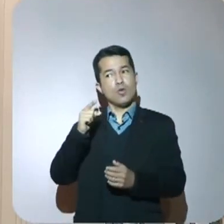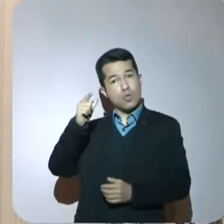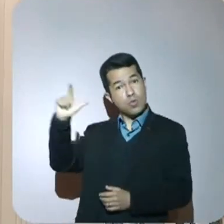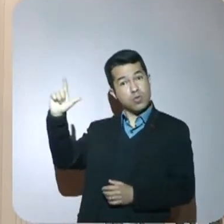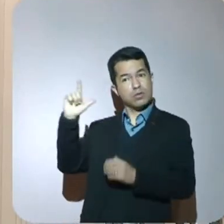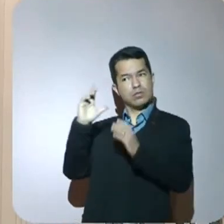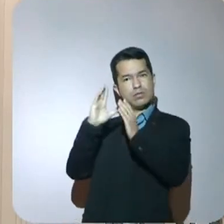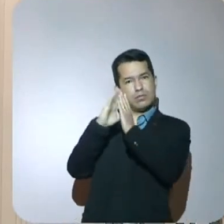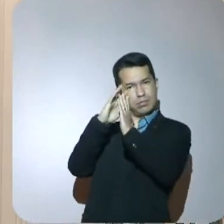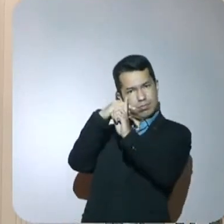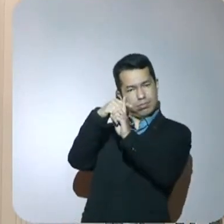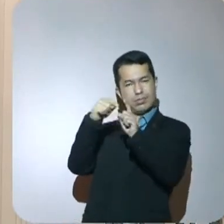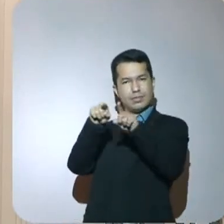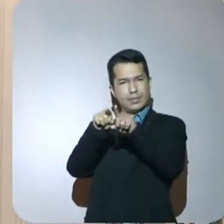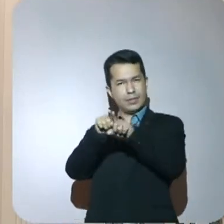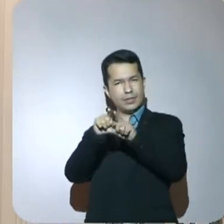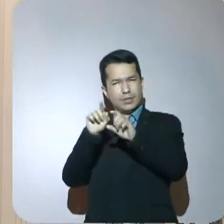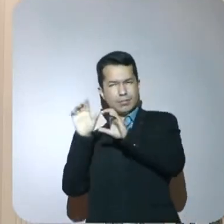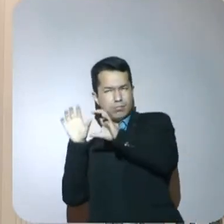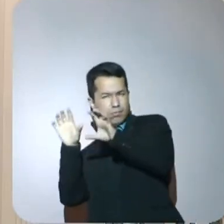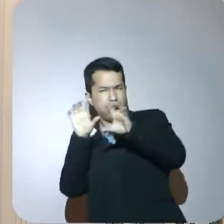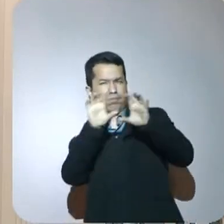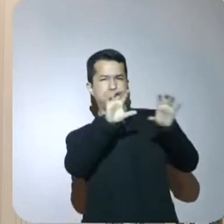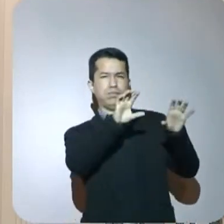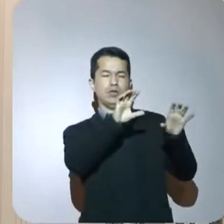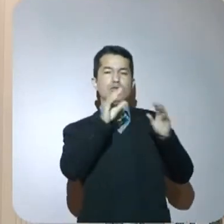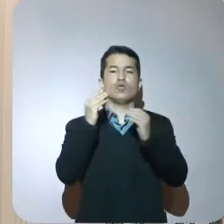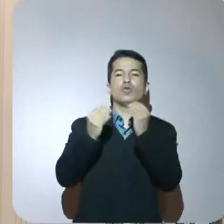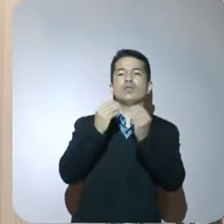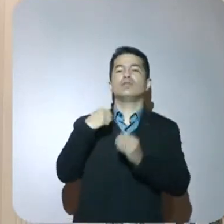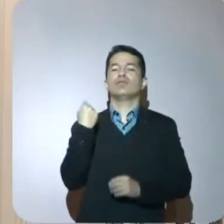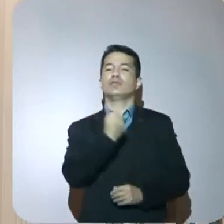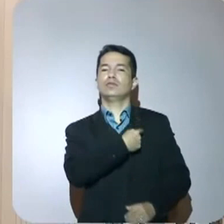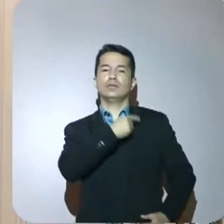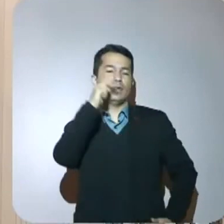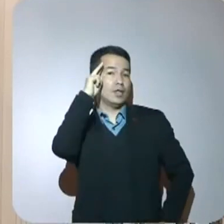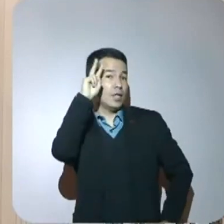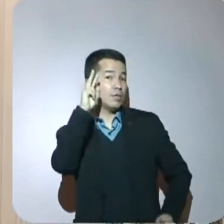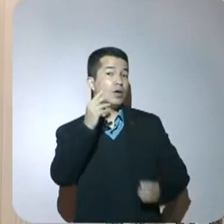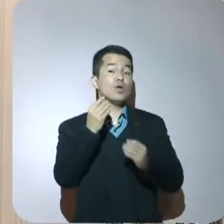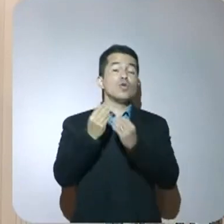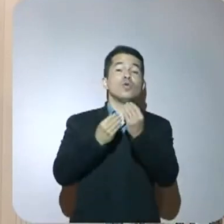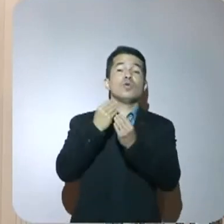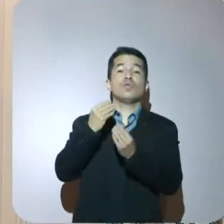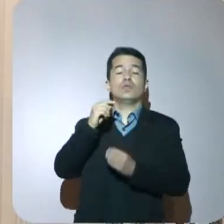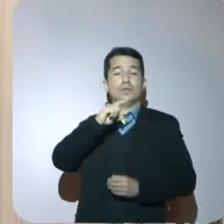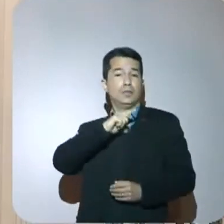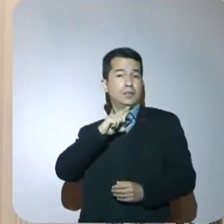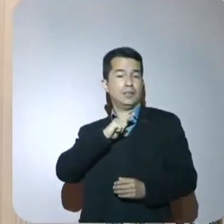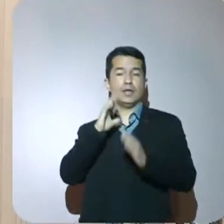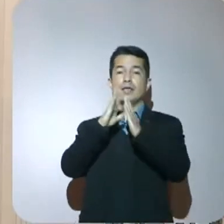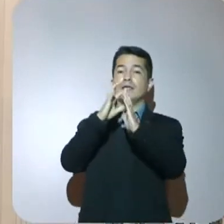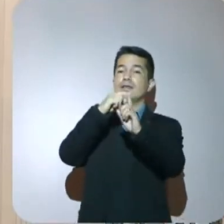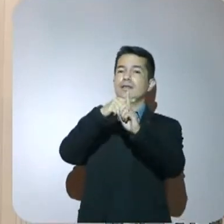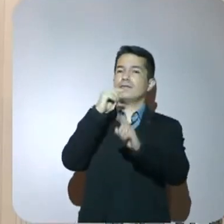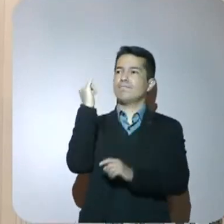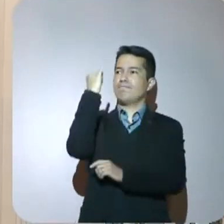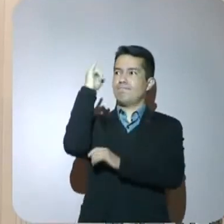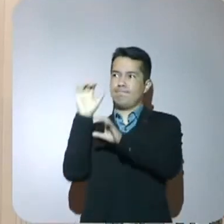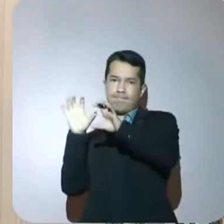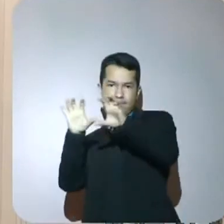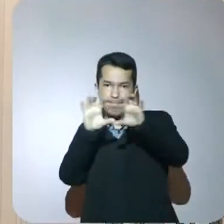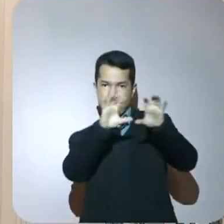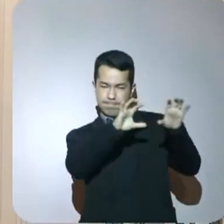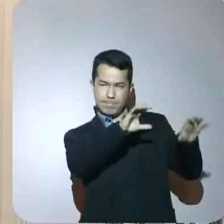as próximas marcas, né? Nós vimos a primeira marca de uma igreja relevante e ela se